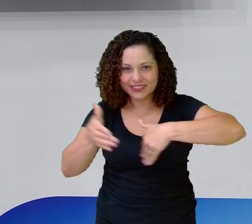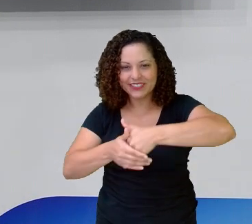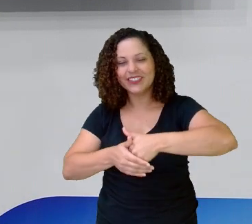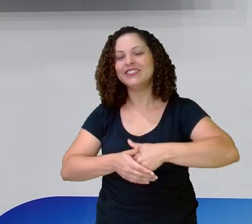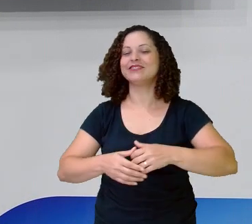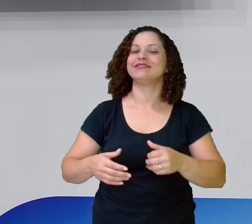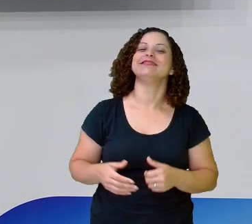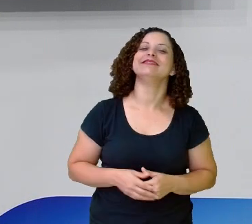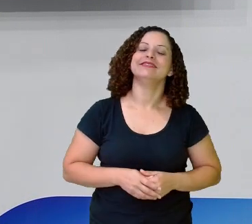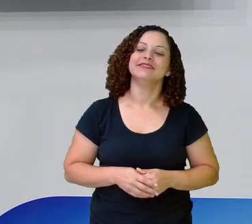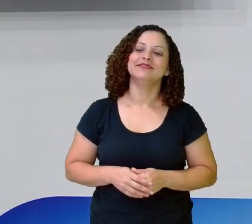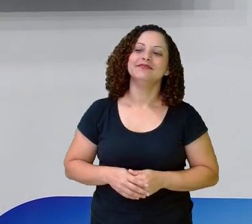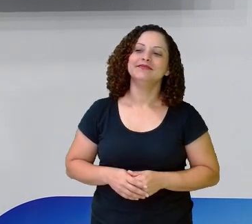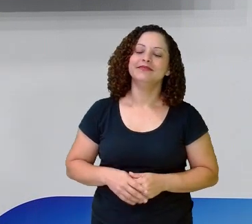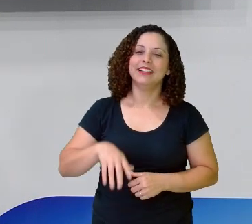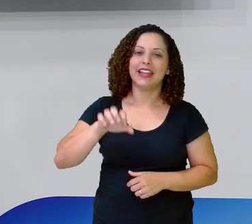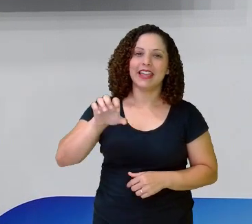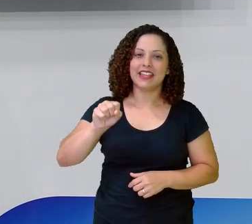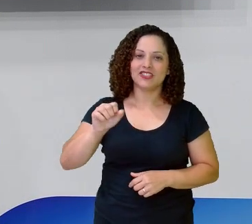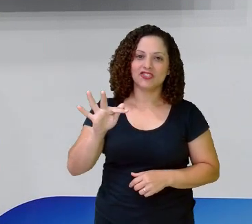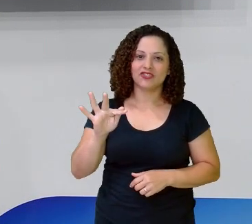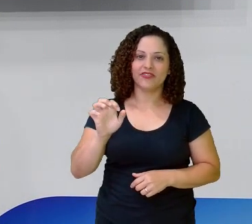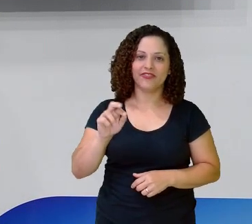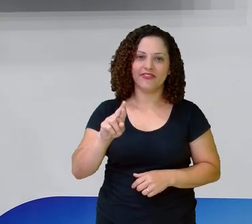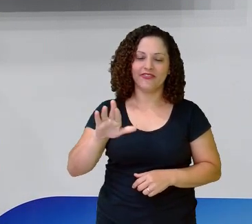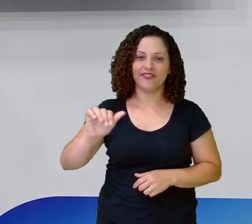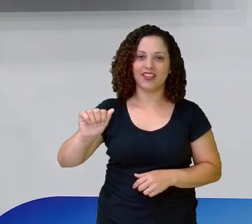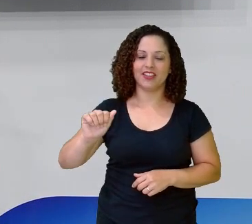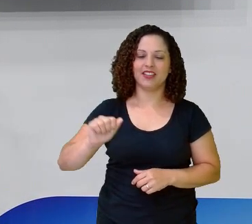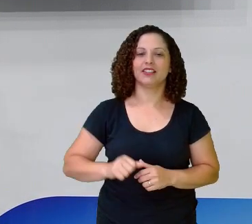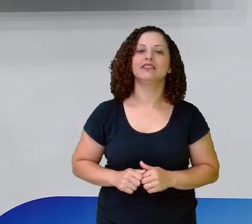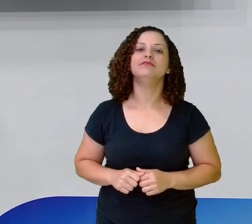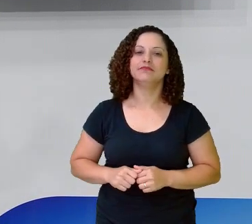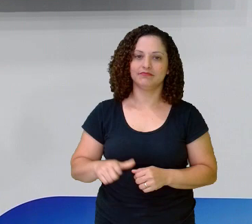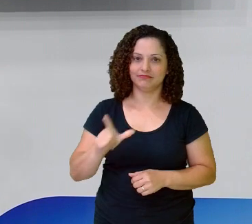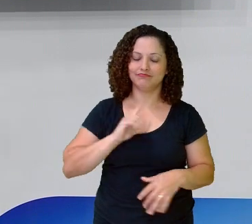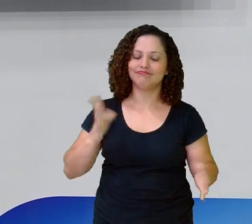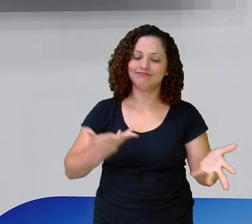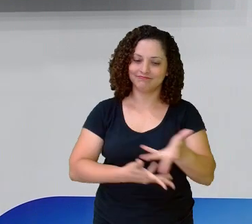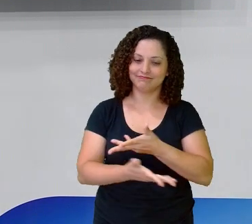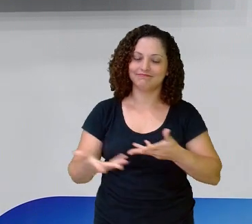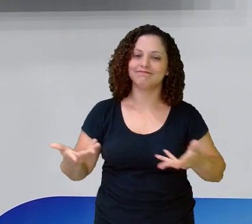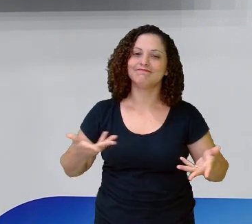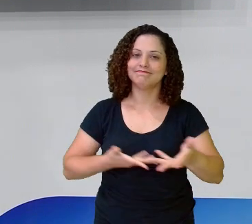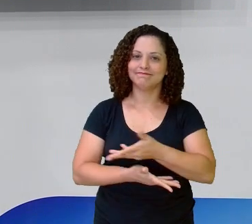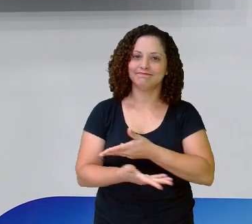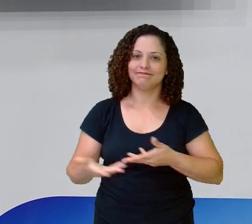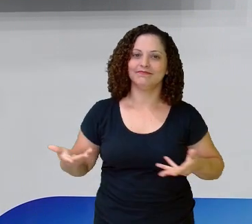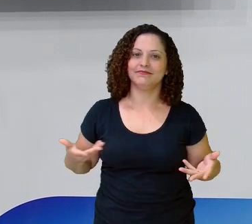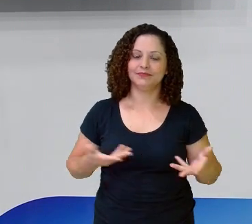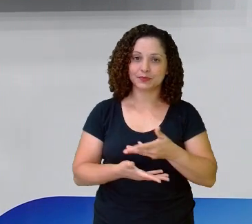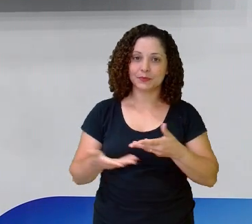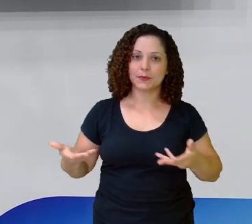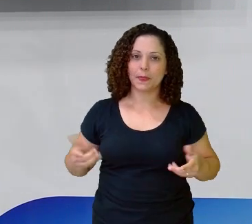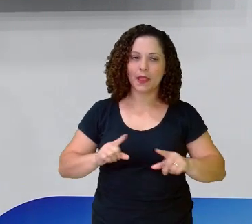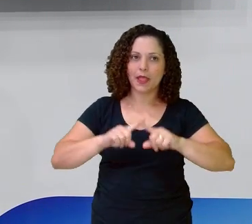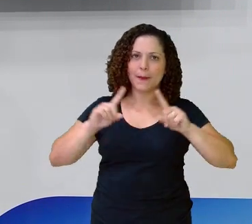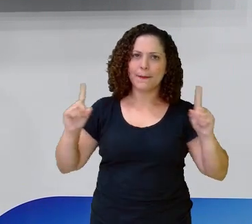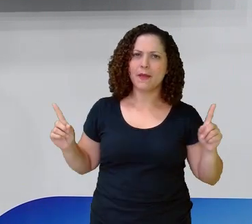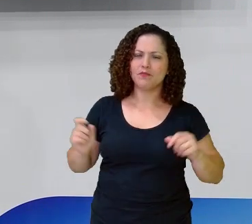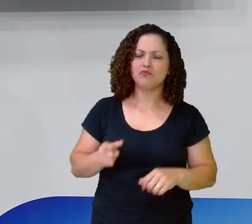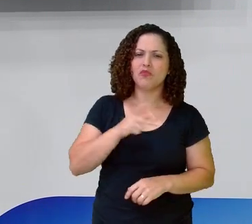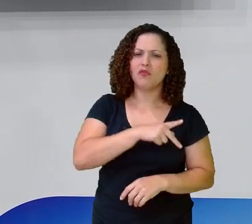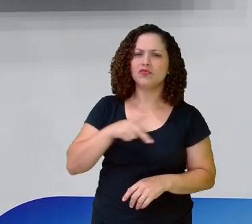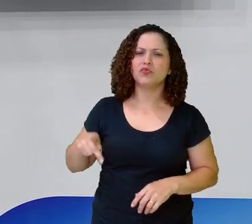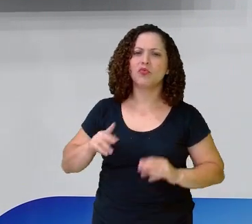a esfera, sólido geométrico, tem tudo a ver com o nosso cotidiano. Mas, professora,